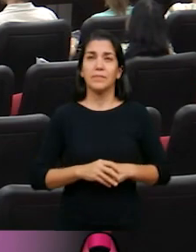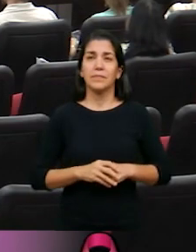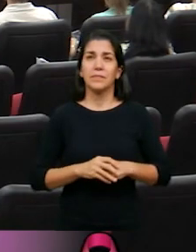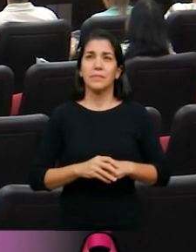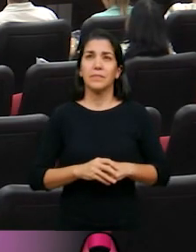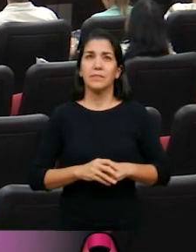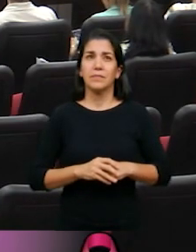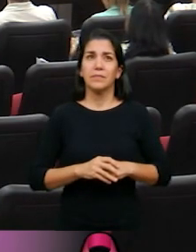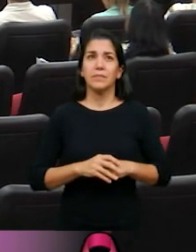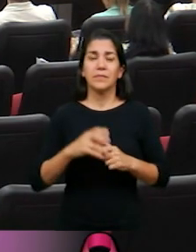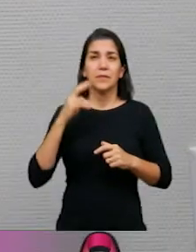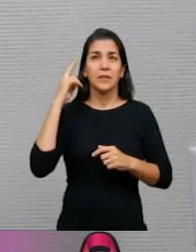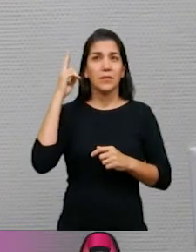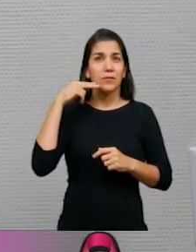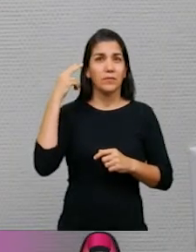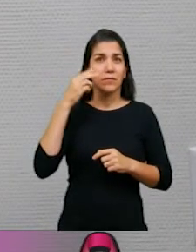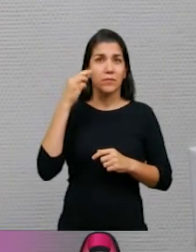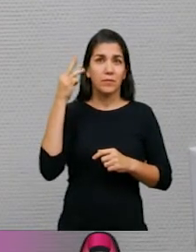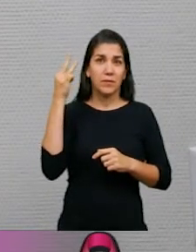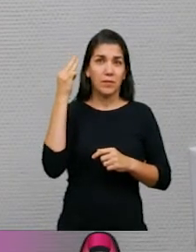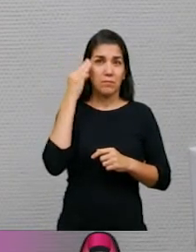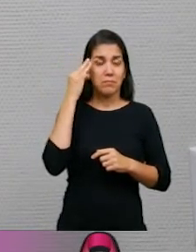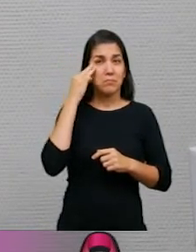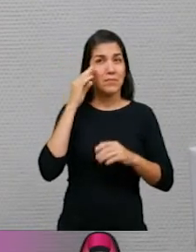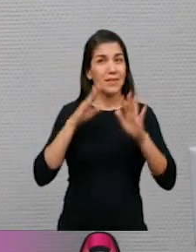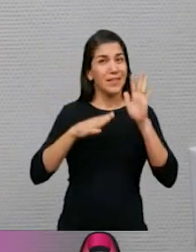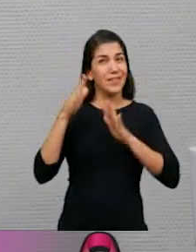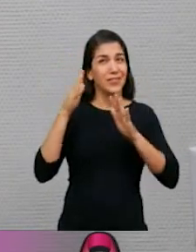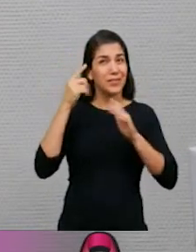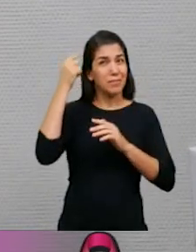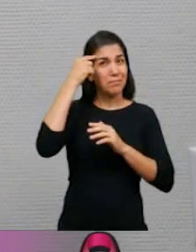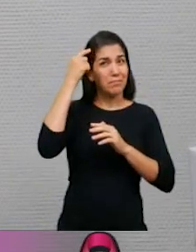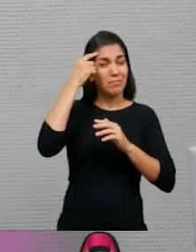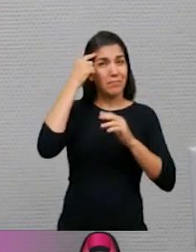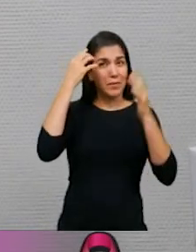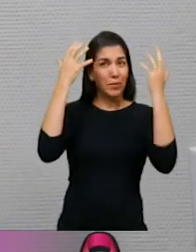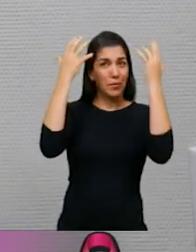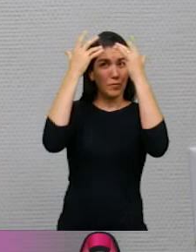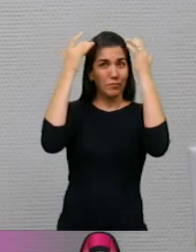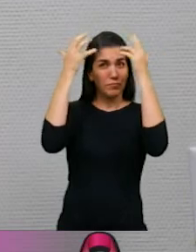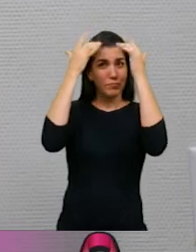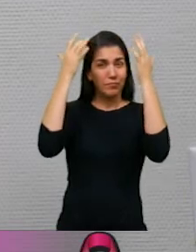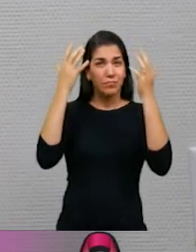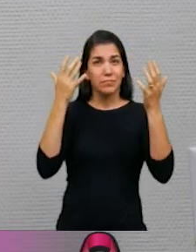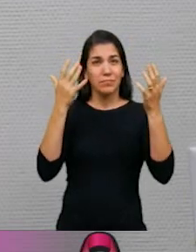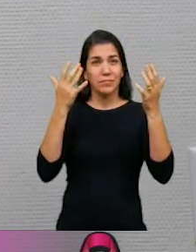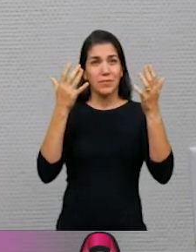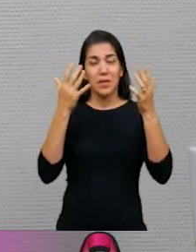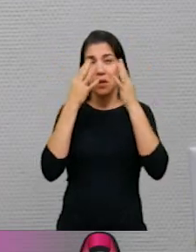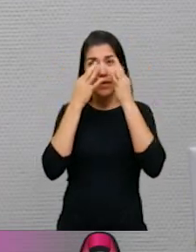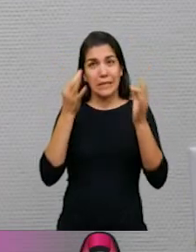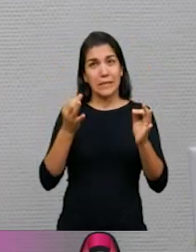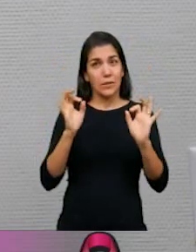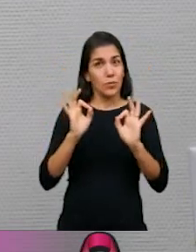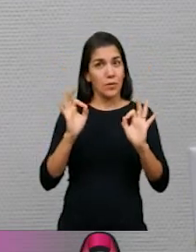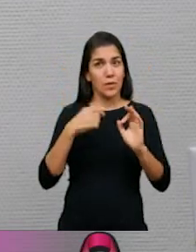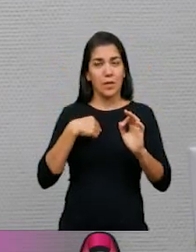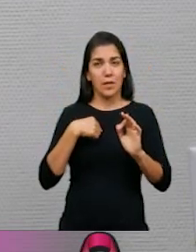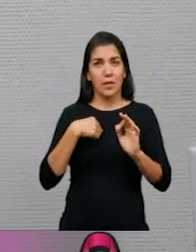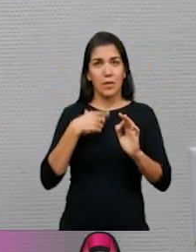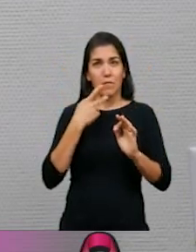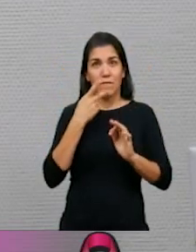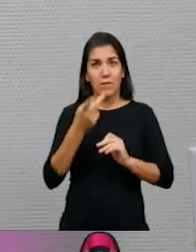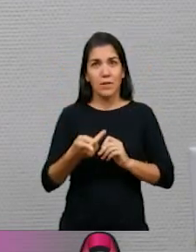se o vereador Maurício tem algum problema de dissonância cognitiva ou se ele não estava prestando atenção no que eu falei, mas eu não falei que todos os vereadores são